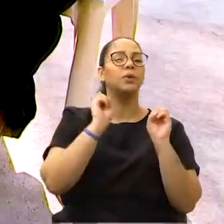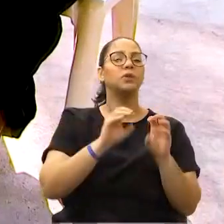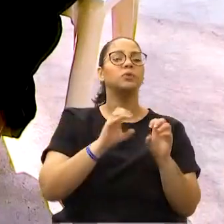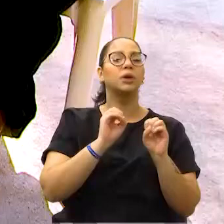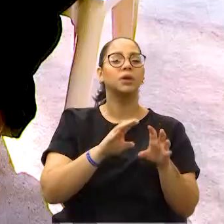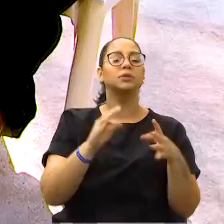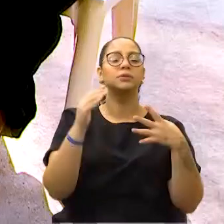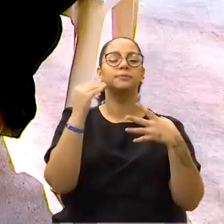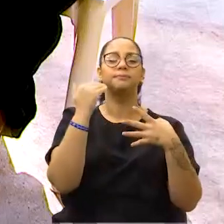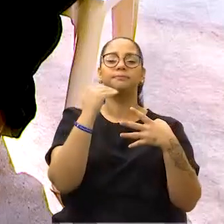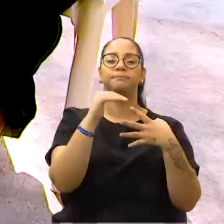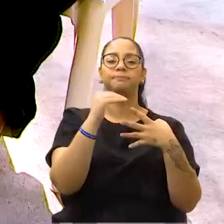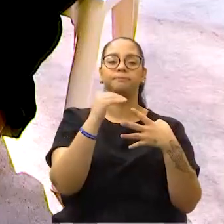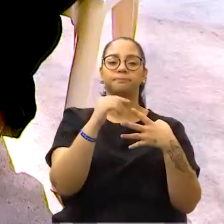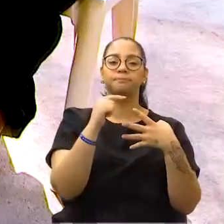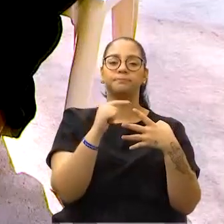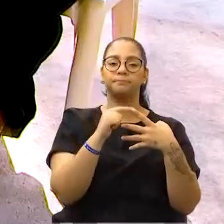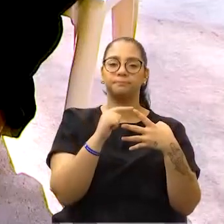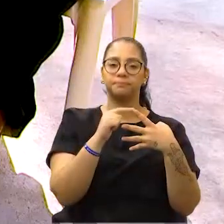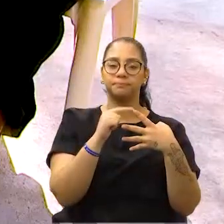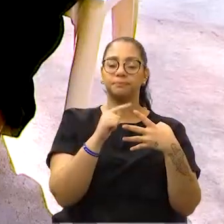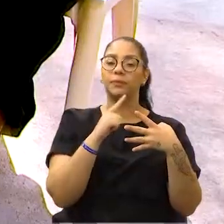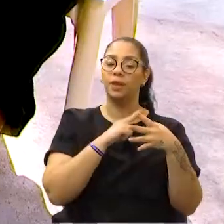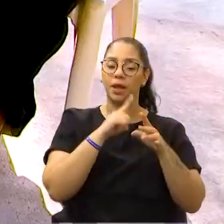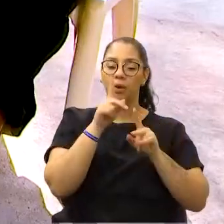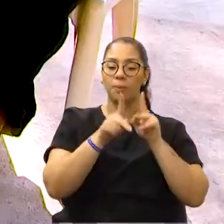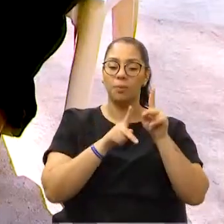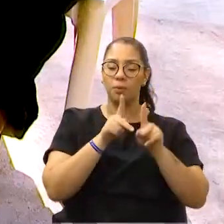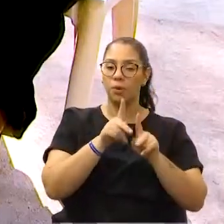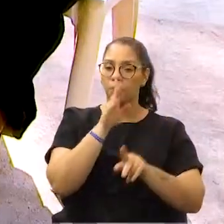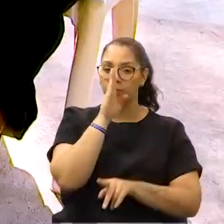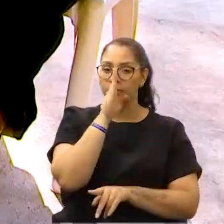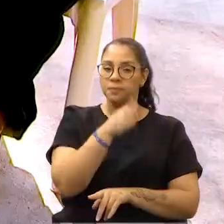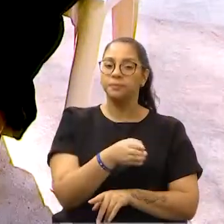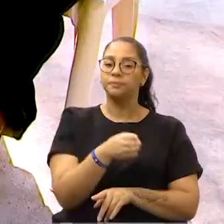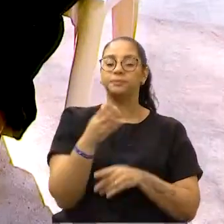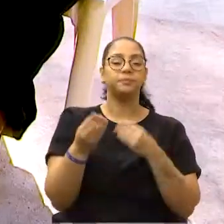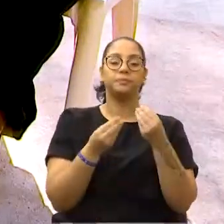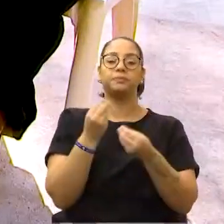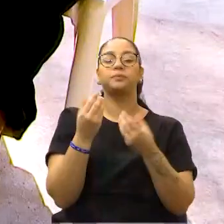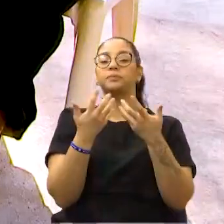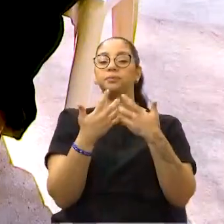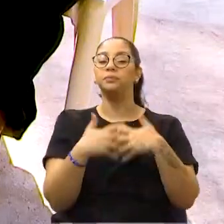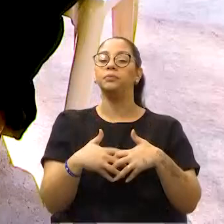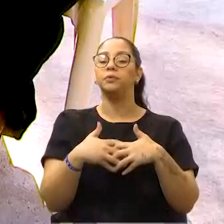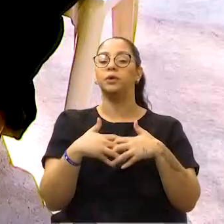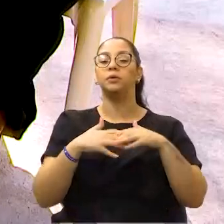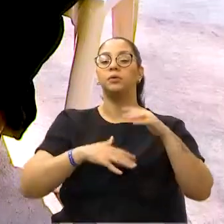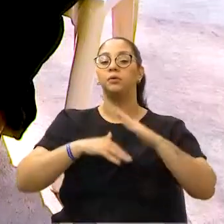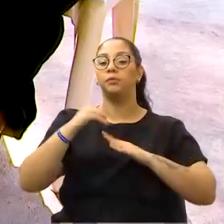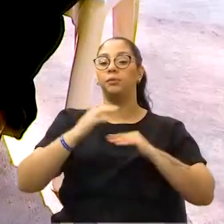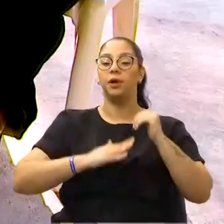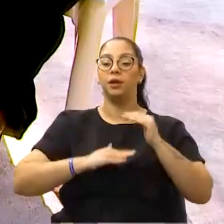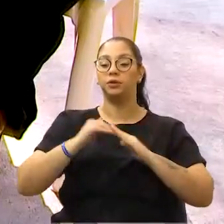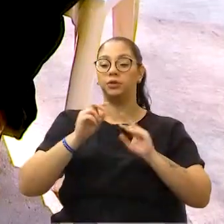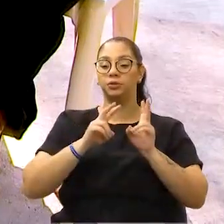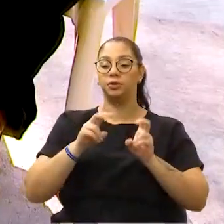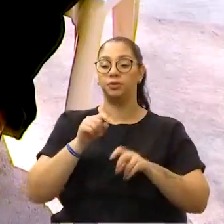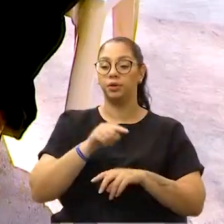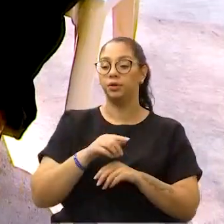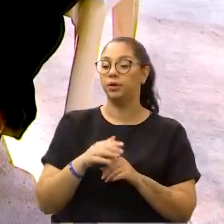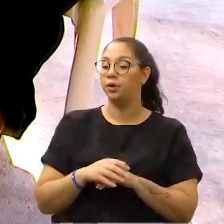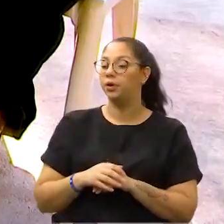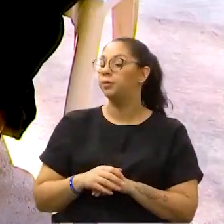Sobre prevenção e educação, ele tem um público-alvo principal? Como é que funcionam